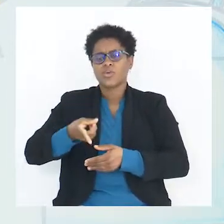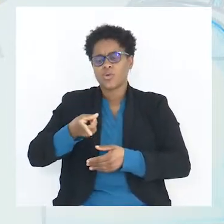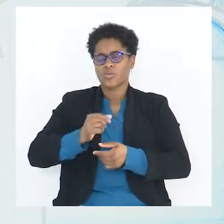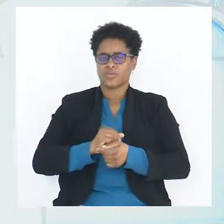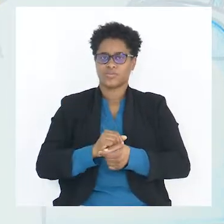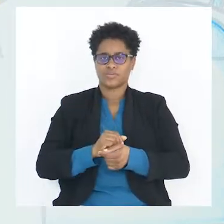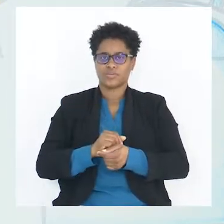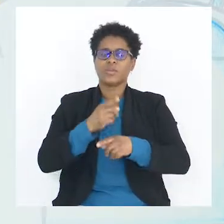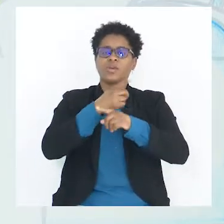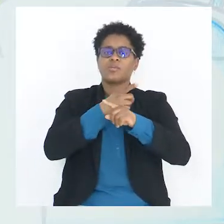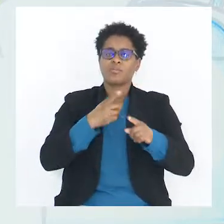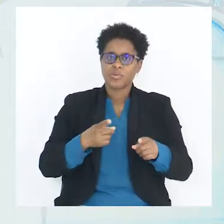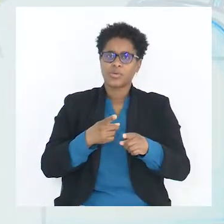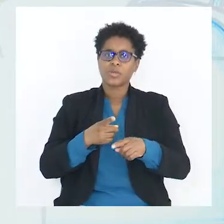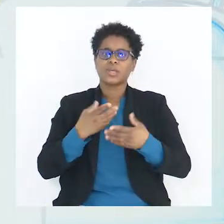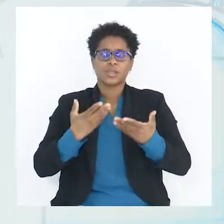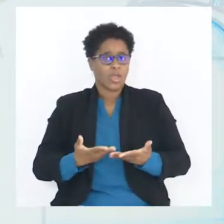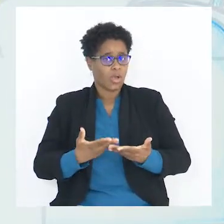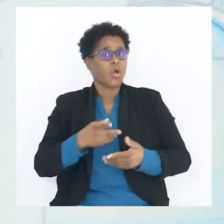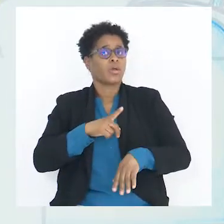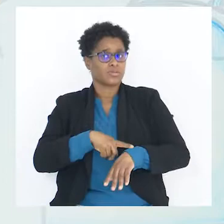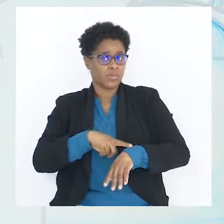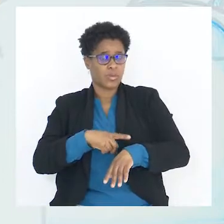Porque neste momento